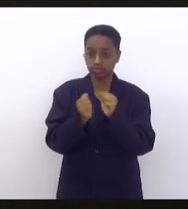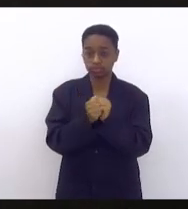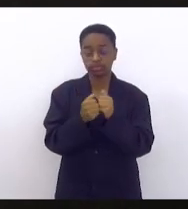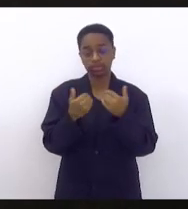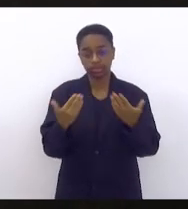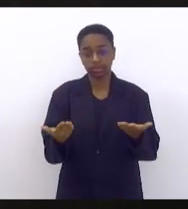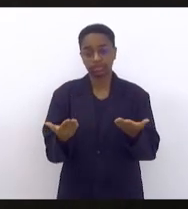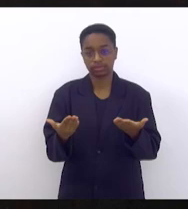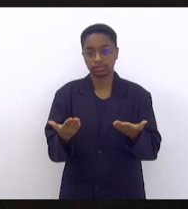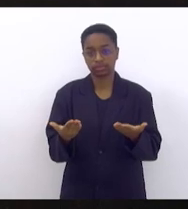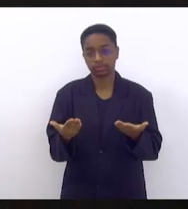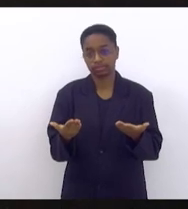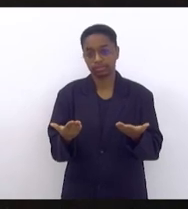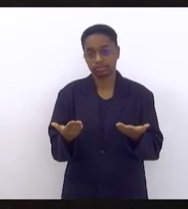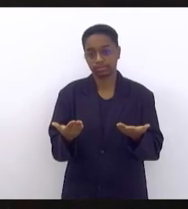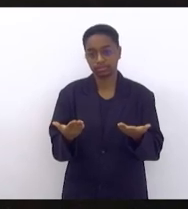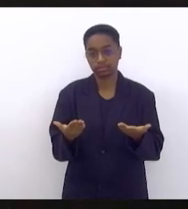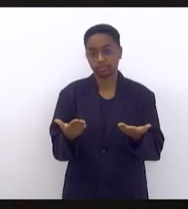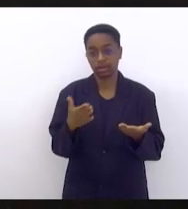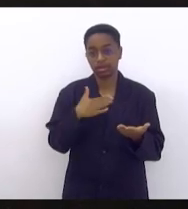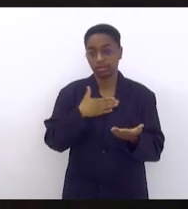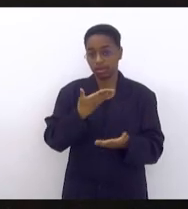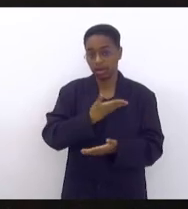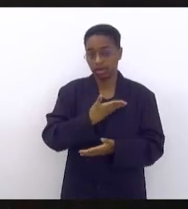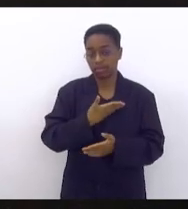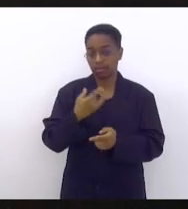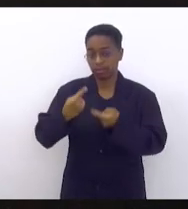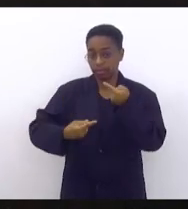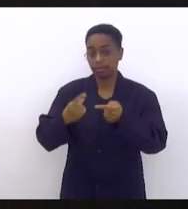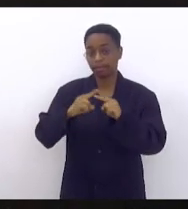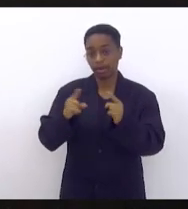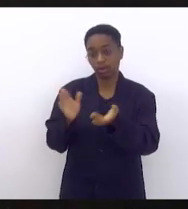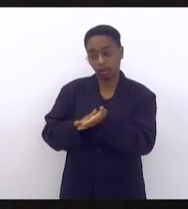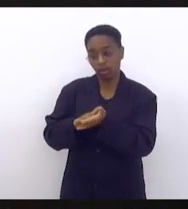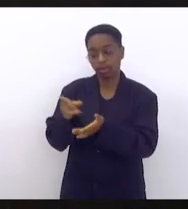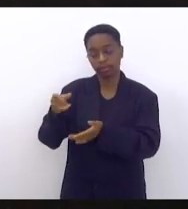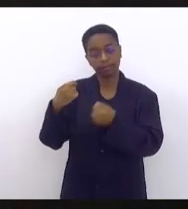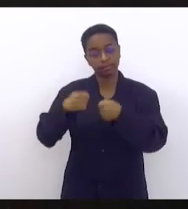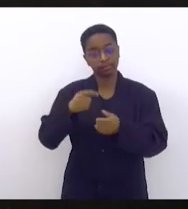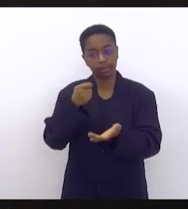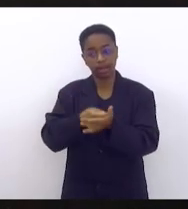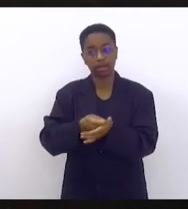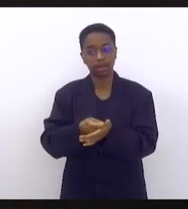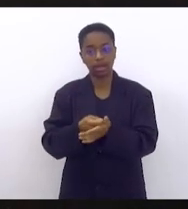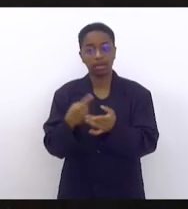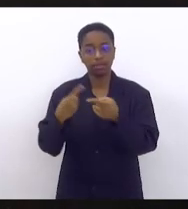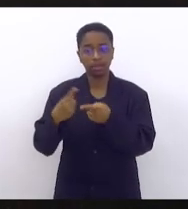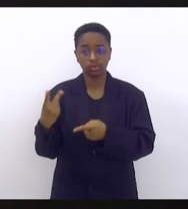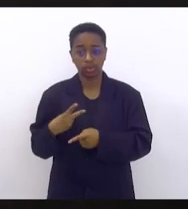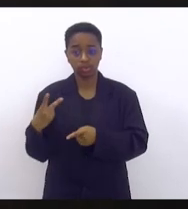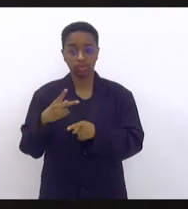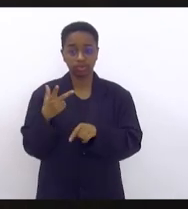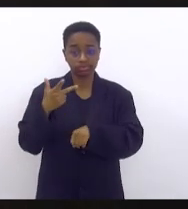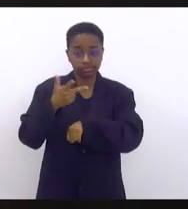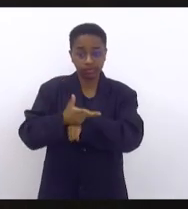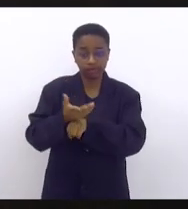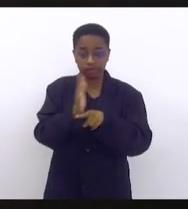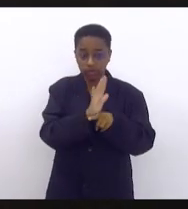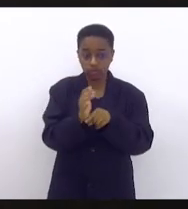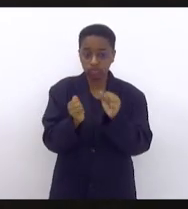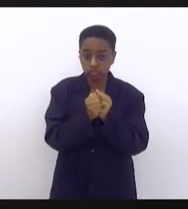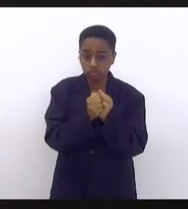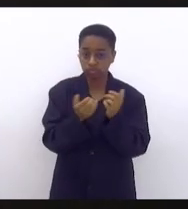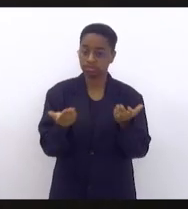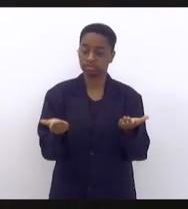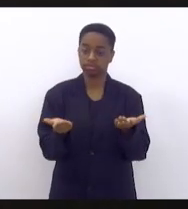Então, meu companheiro político e tal, mas eu vou cobrar isso dele, porque nós gravamos um vídeo junto.